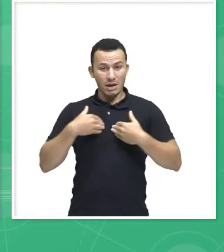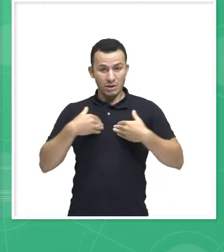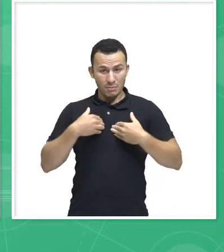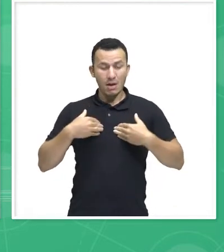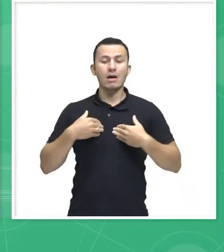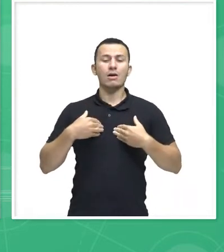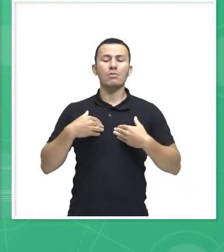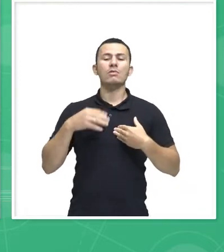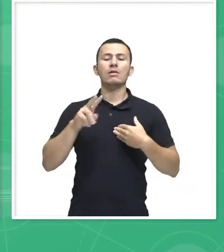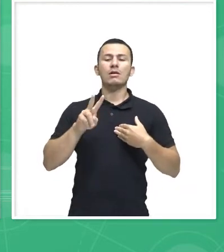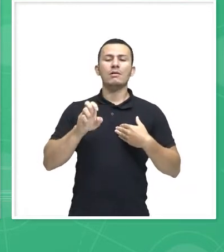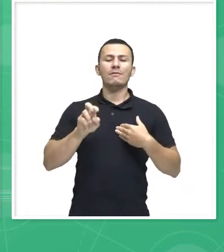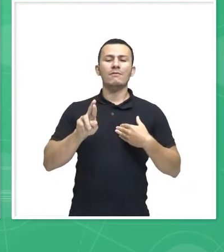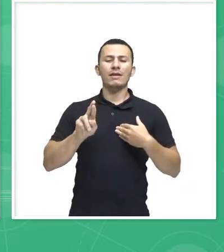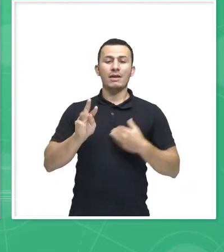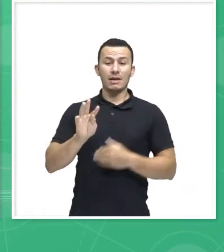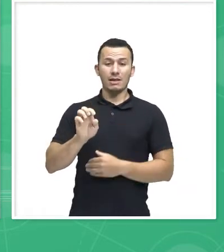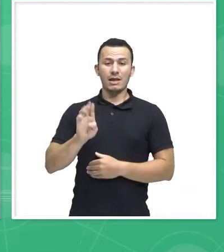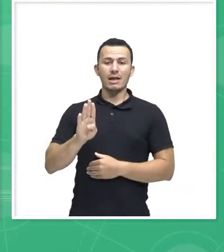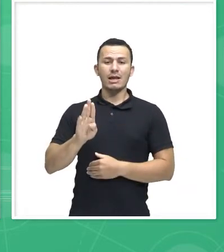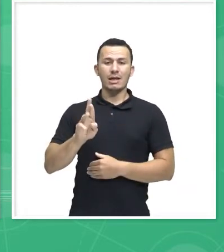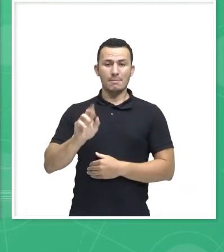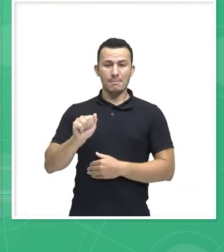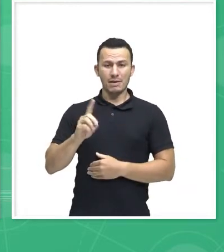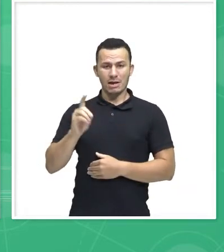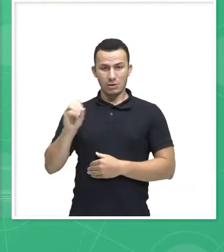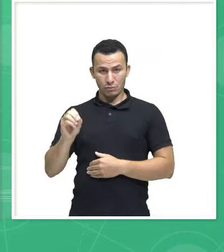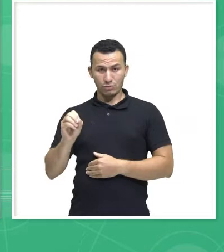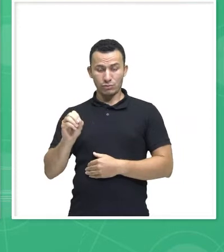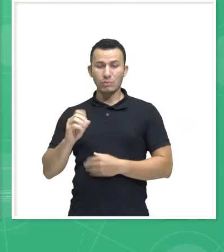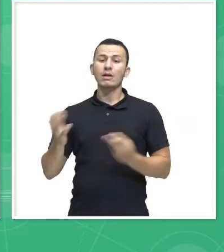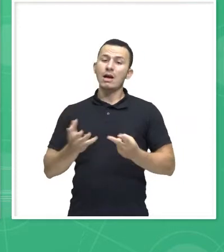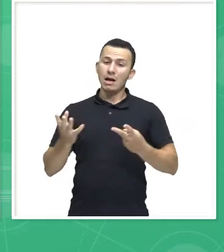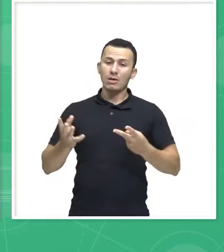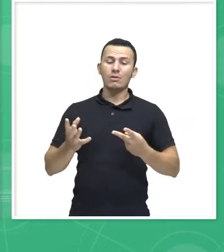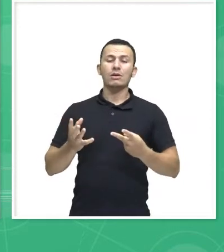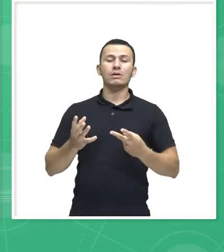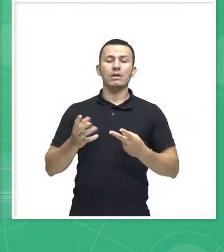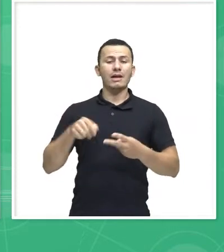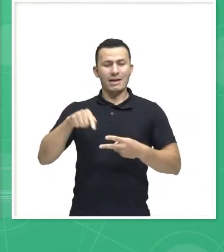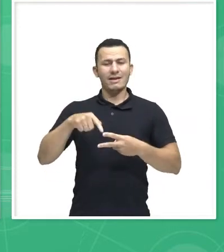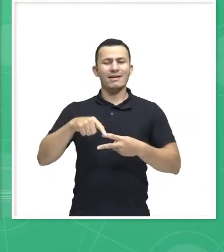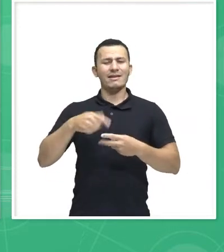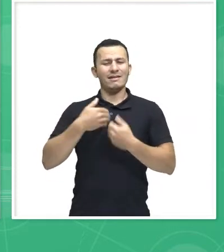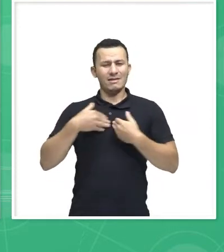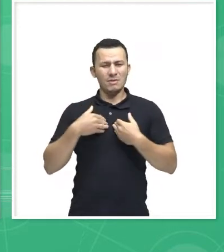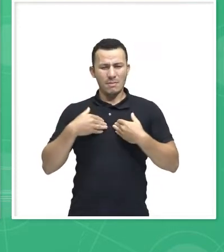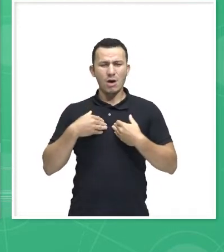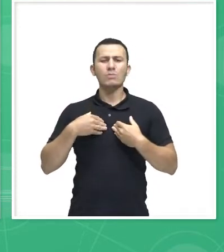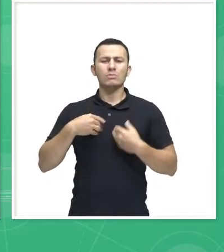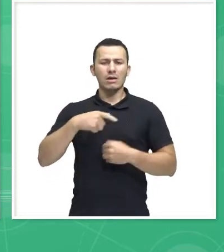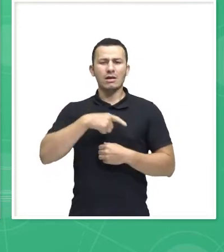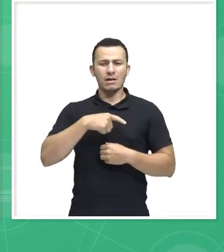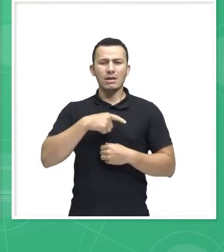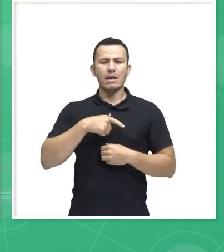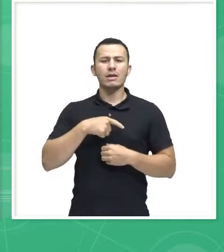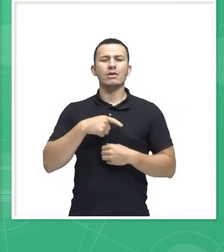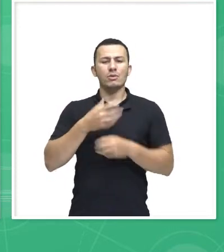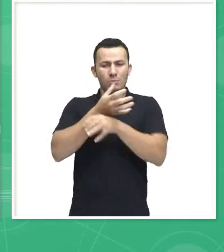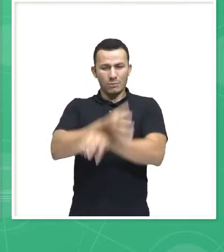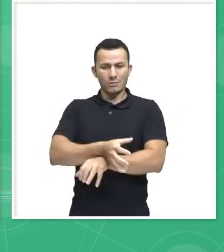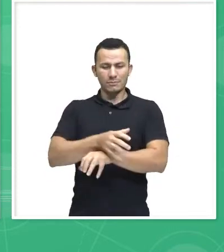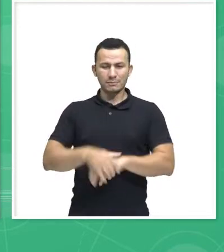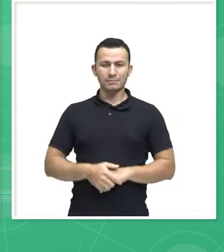animais invertebrados agora a gente inicia os estudos aí sobre os animais invertebrados certo aqueles que possuem uma